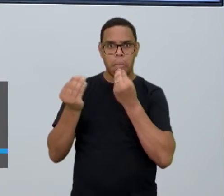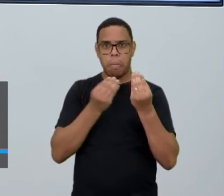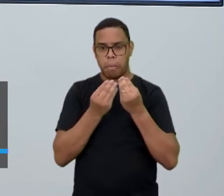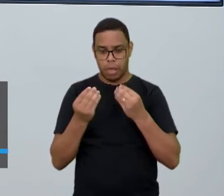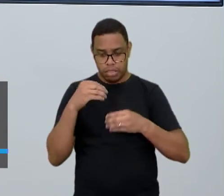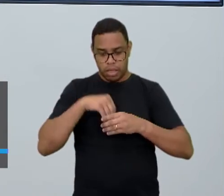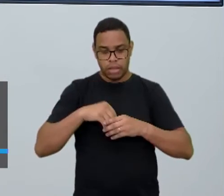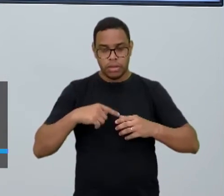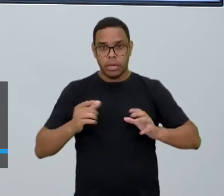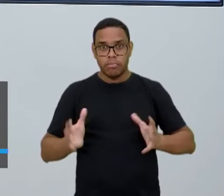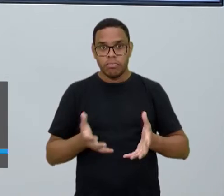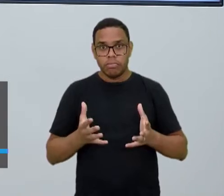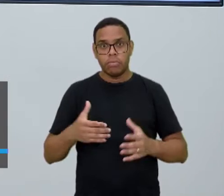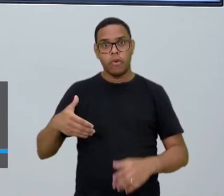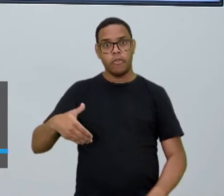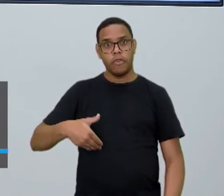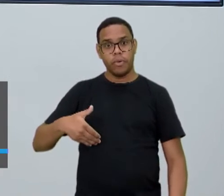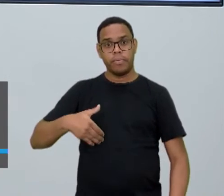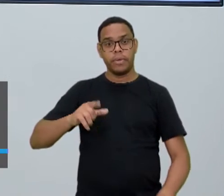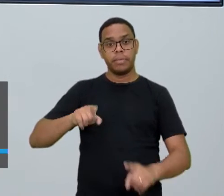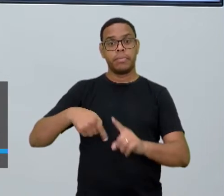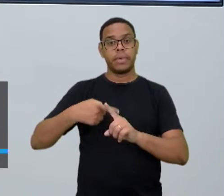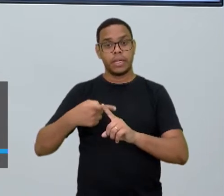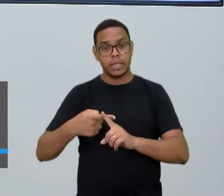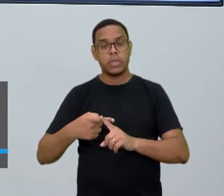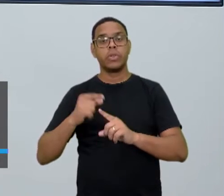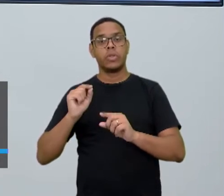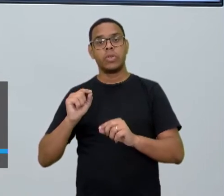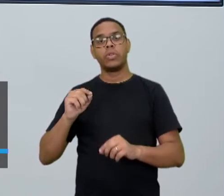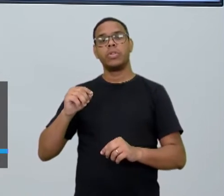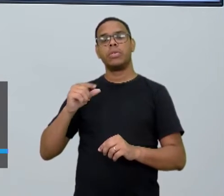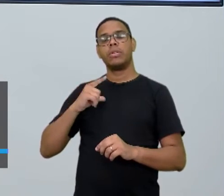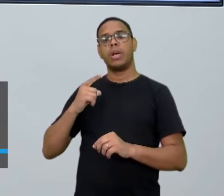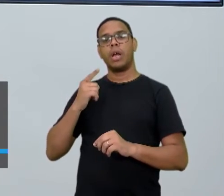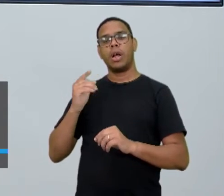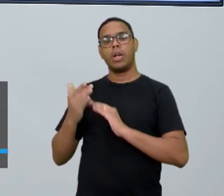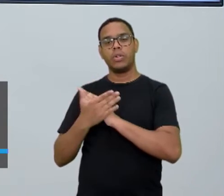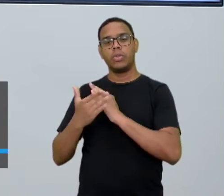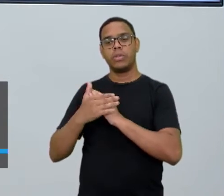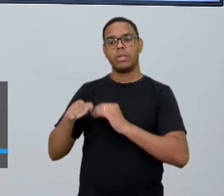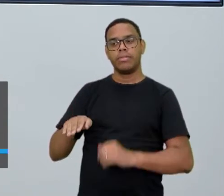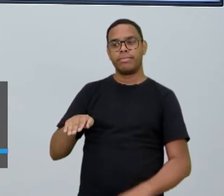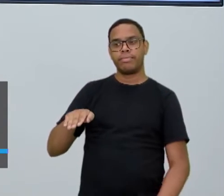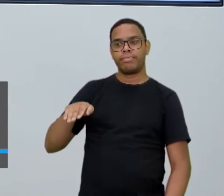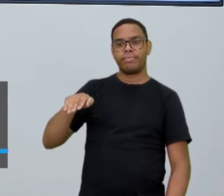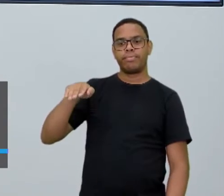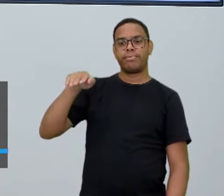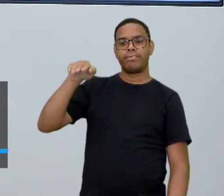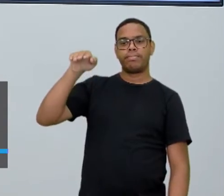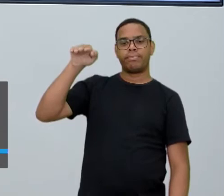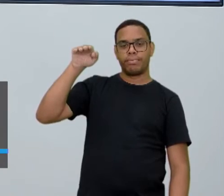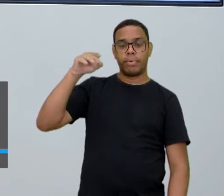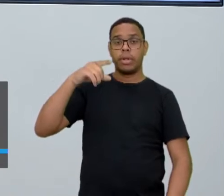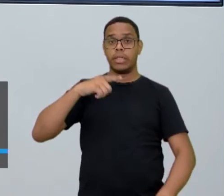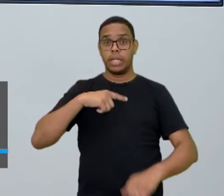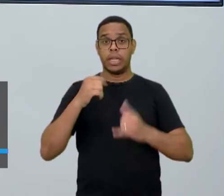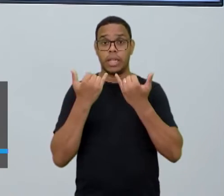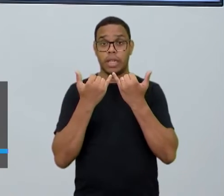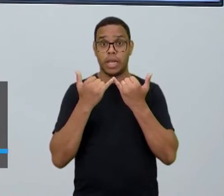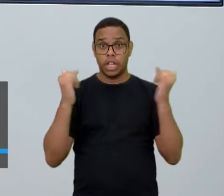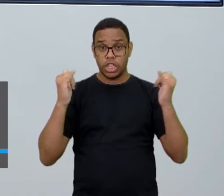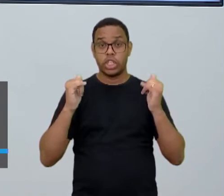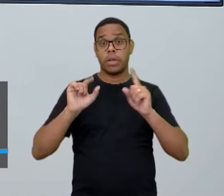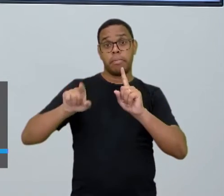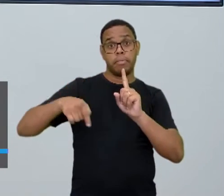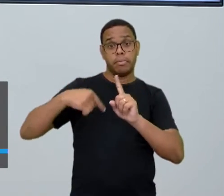a fome e também ali, olha, estimula o hormônio do crescimento. Então elas não só ganham em energia, como